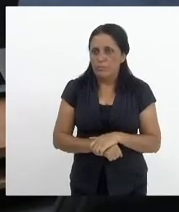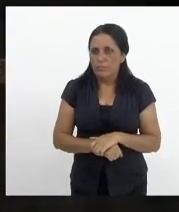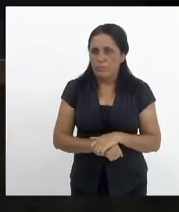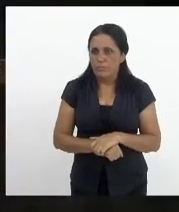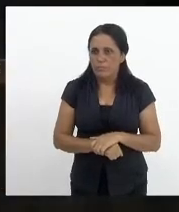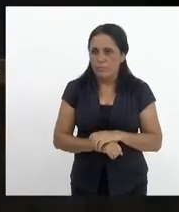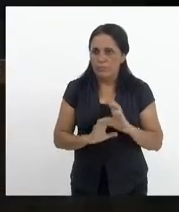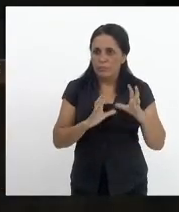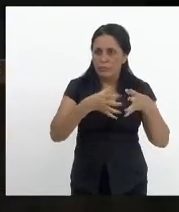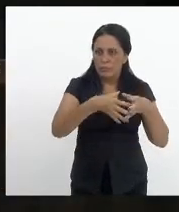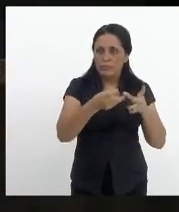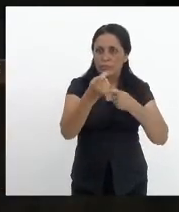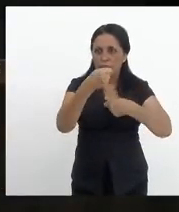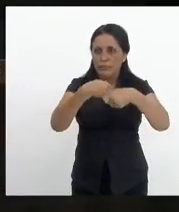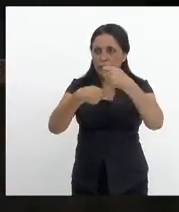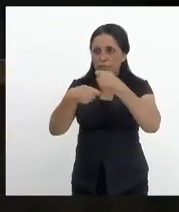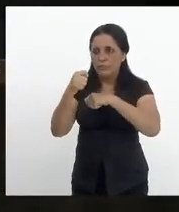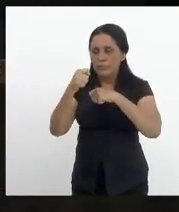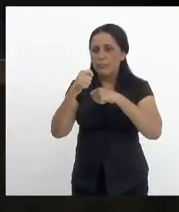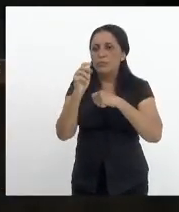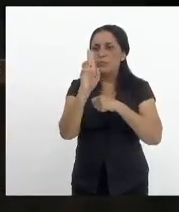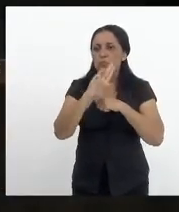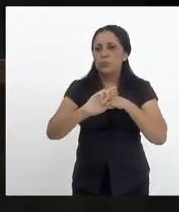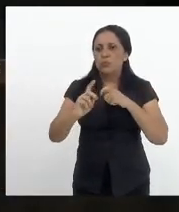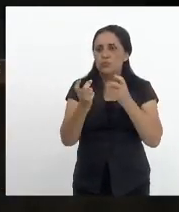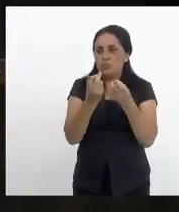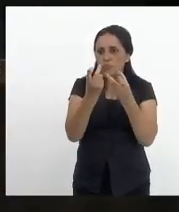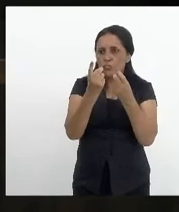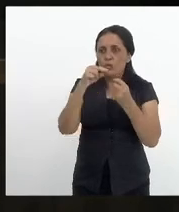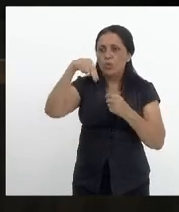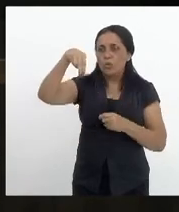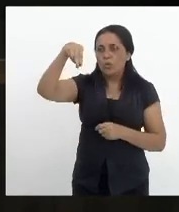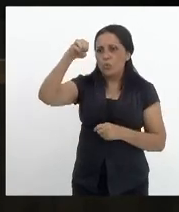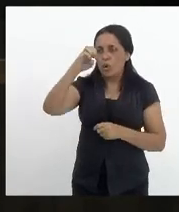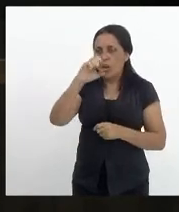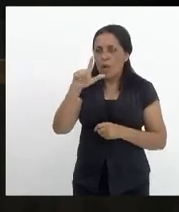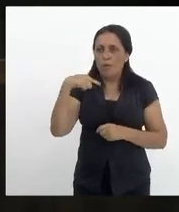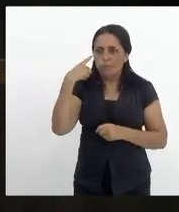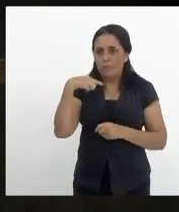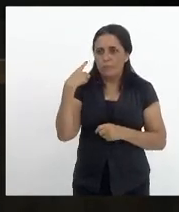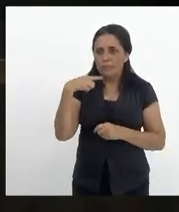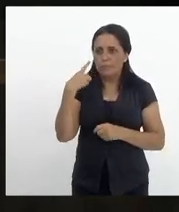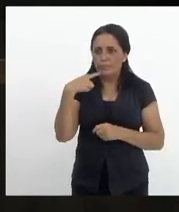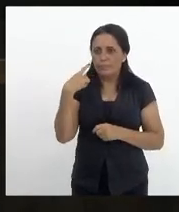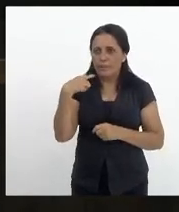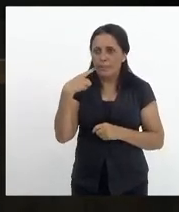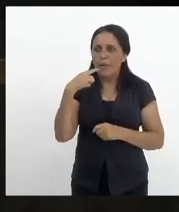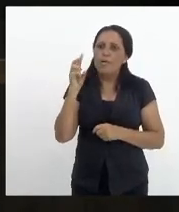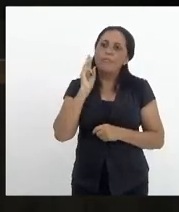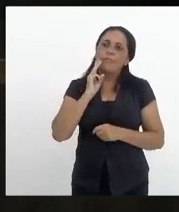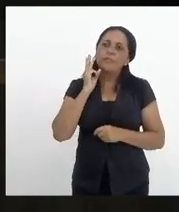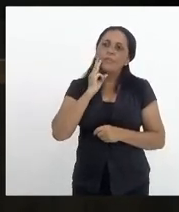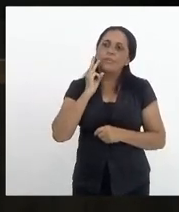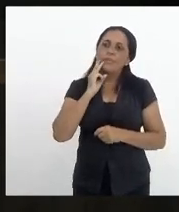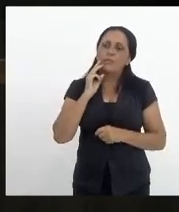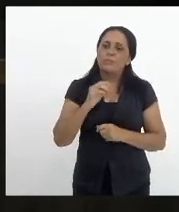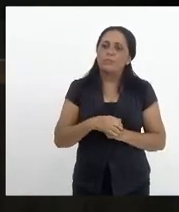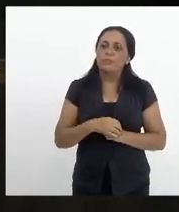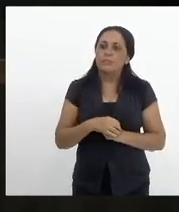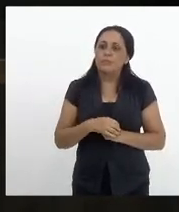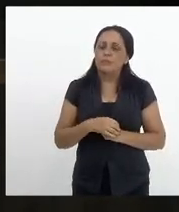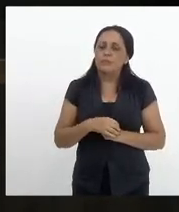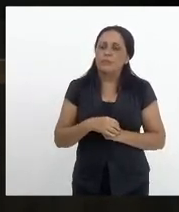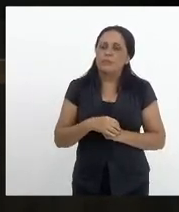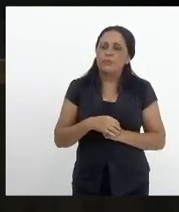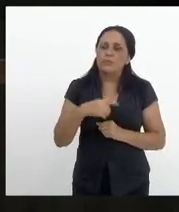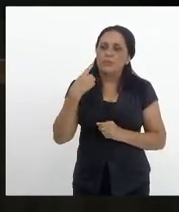Pela Comissão de Economia, Indústria e Comércio, deputado Noel de Carvalho. Deputado Noel de Carvalho. Deputado Valdeque Carneiro. Deputada